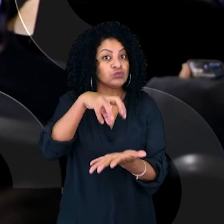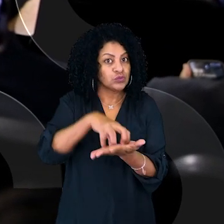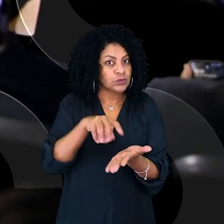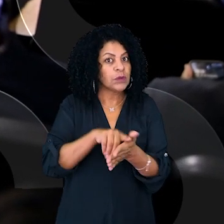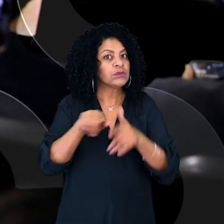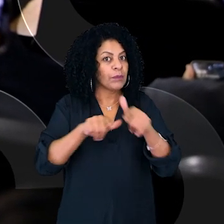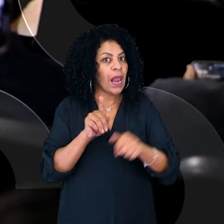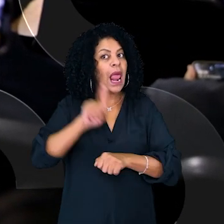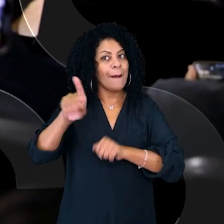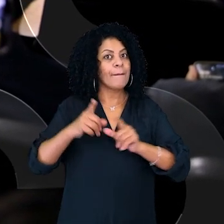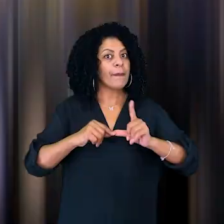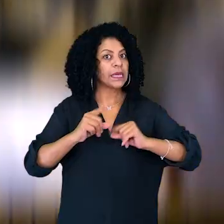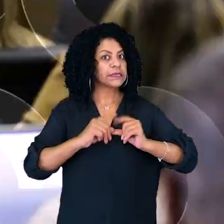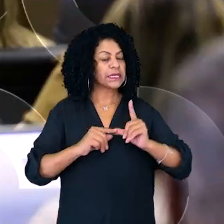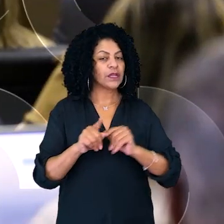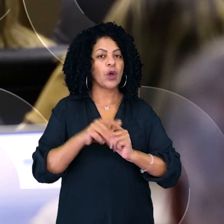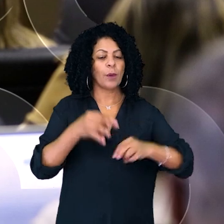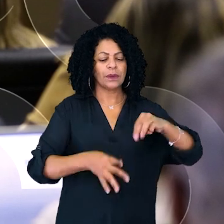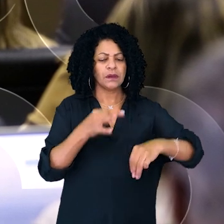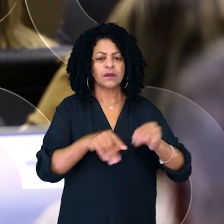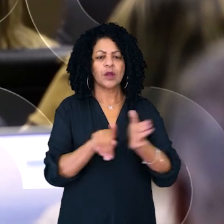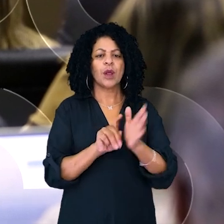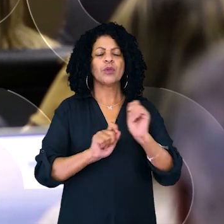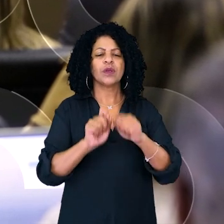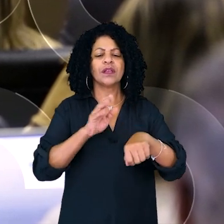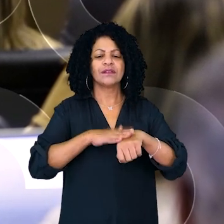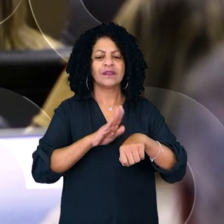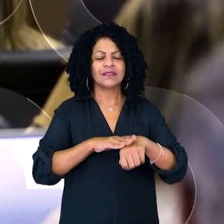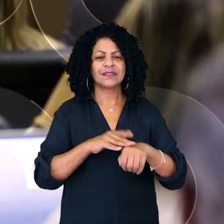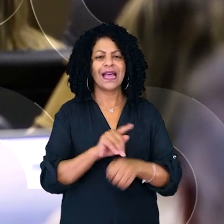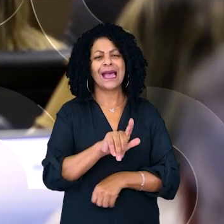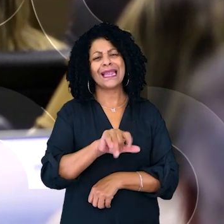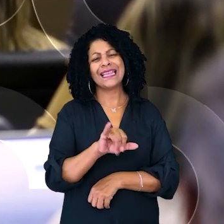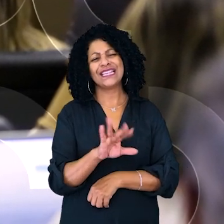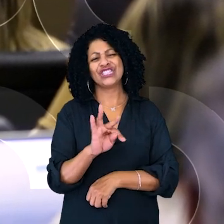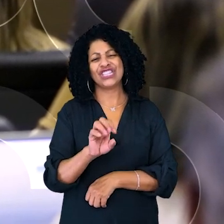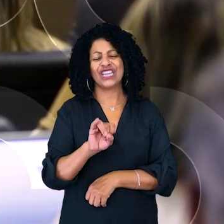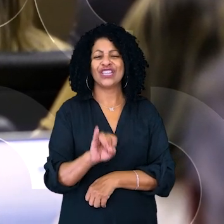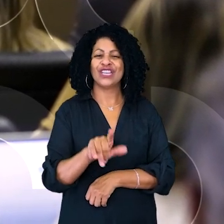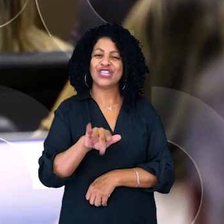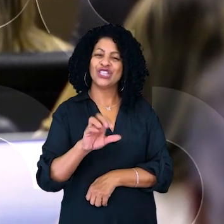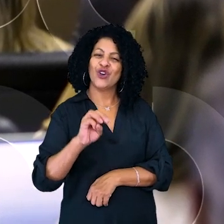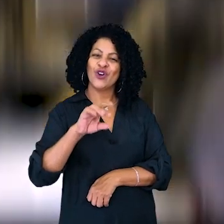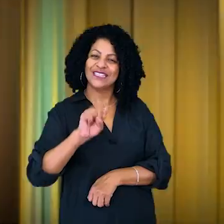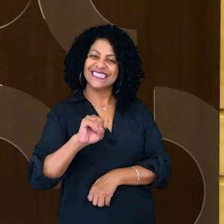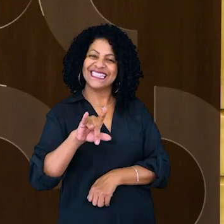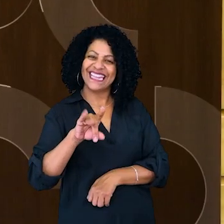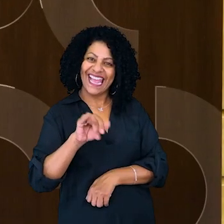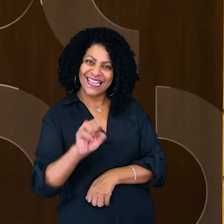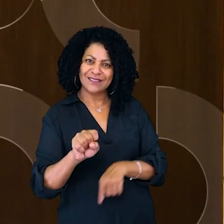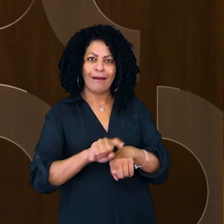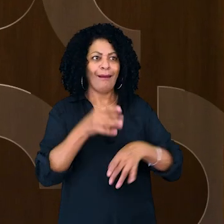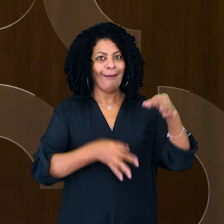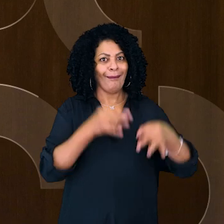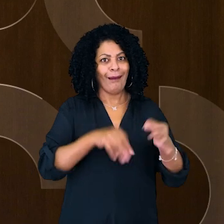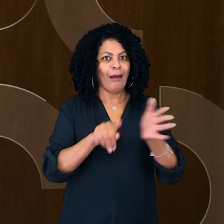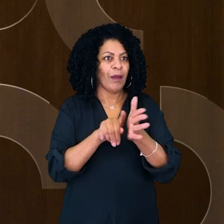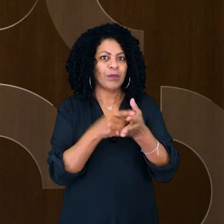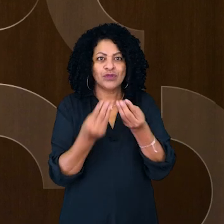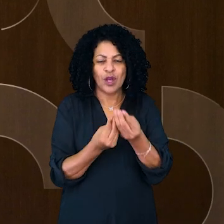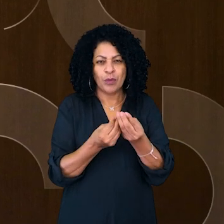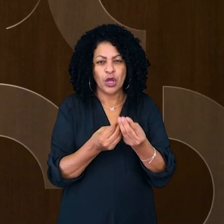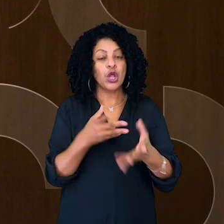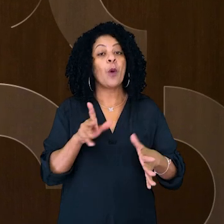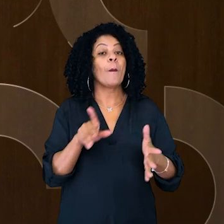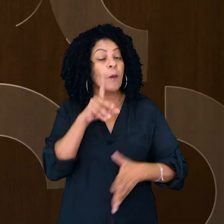do trabalho em Brasília. Os ministros trataram da redução da litigiosidade, da importância de julgar com base em precedentes e